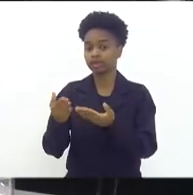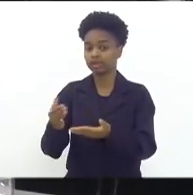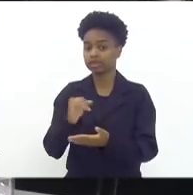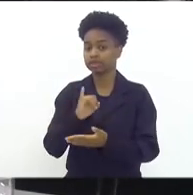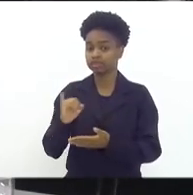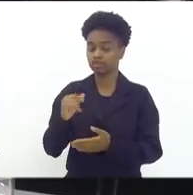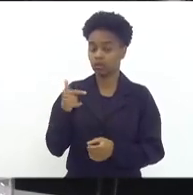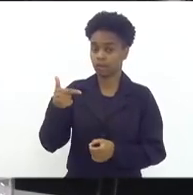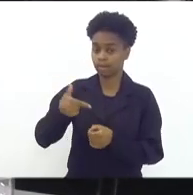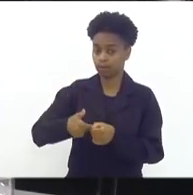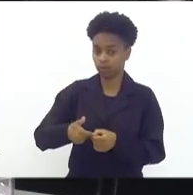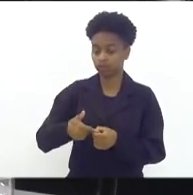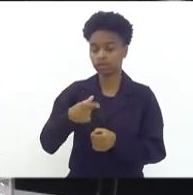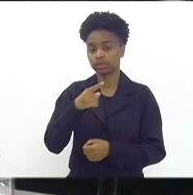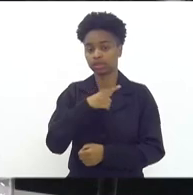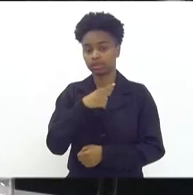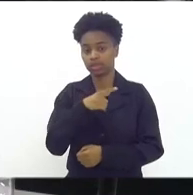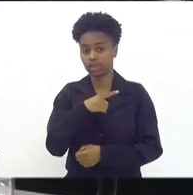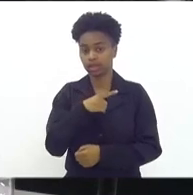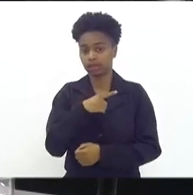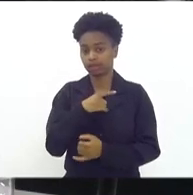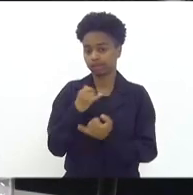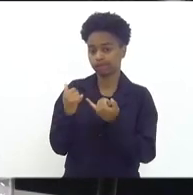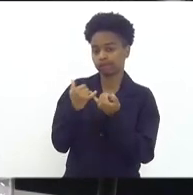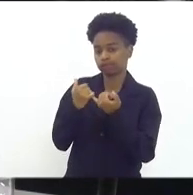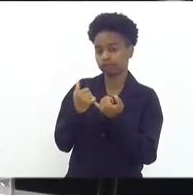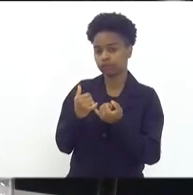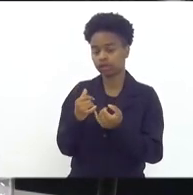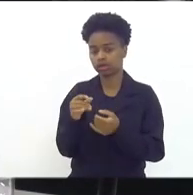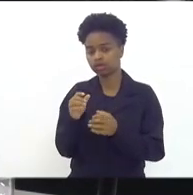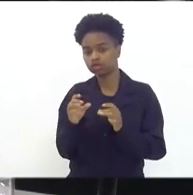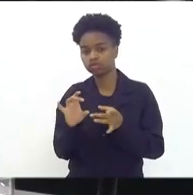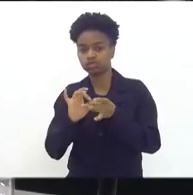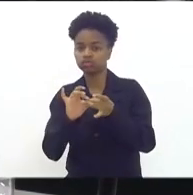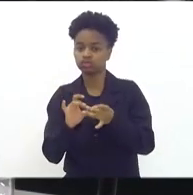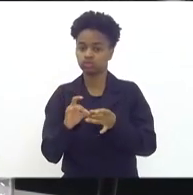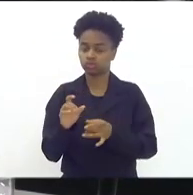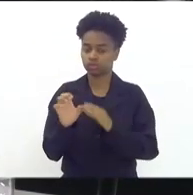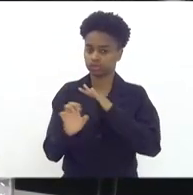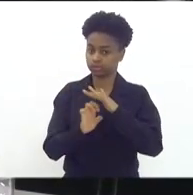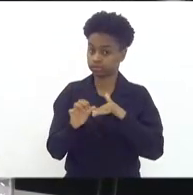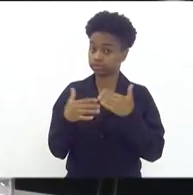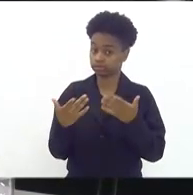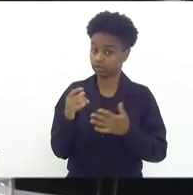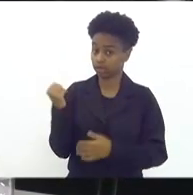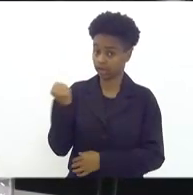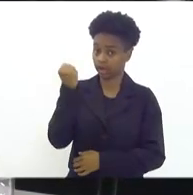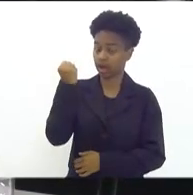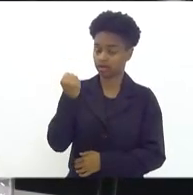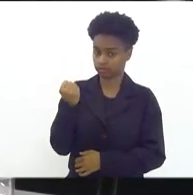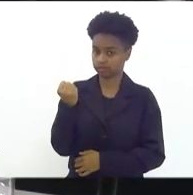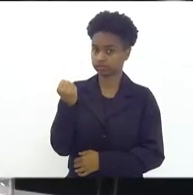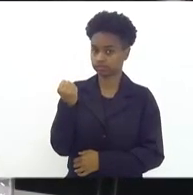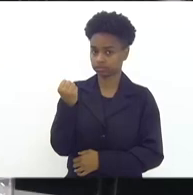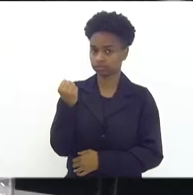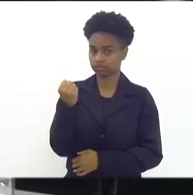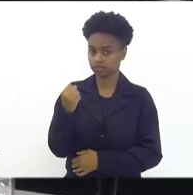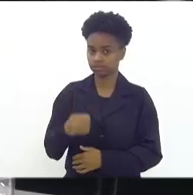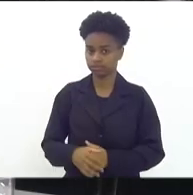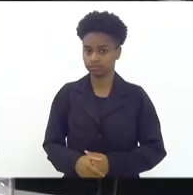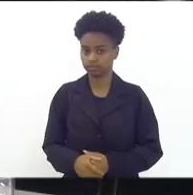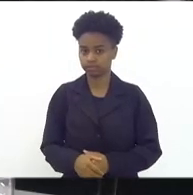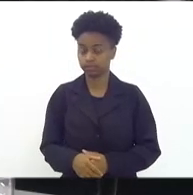Teoricamente que tem algum conchava com a empresa Então isso é muito grave existe